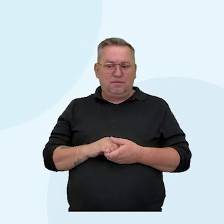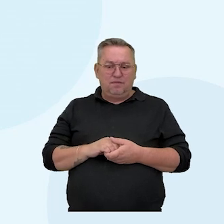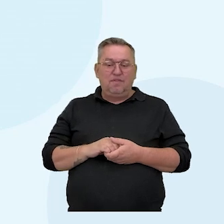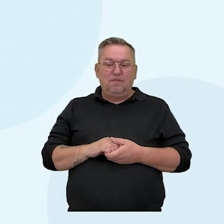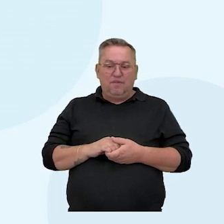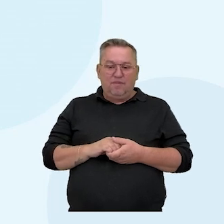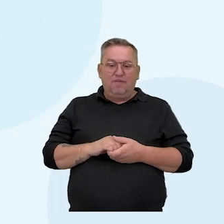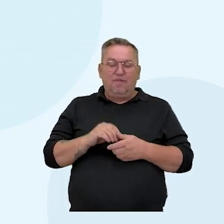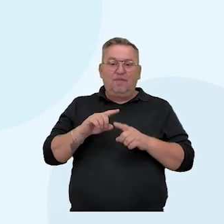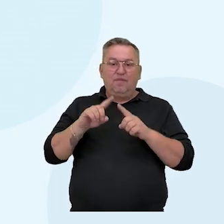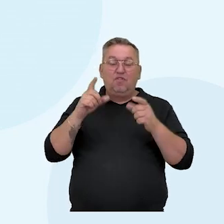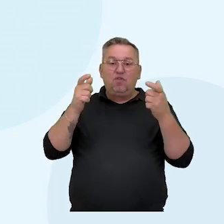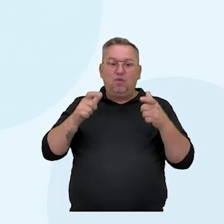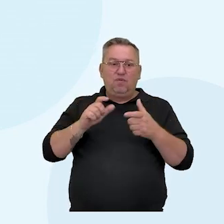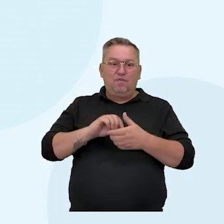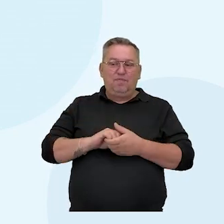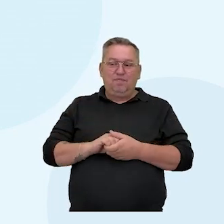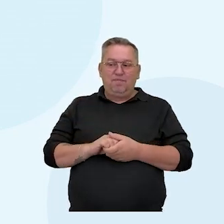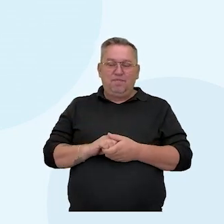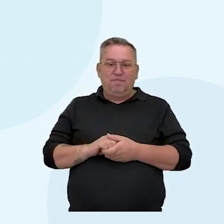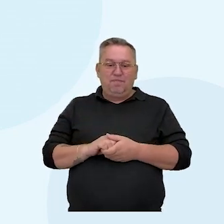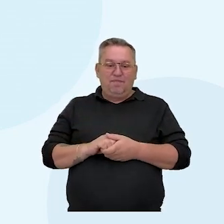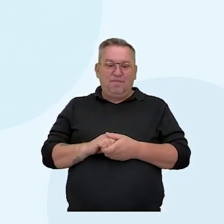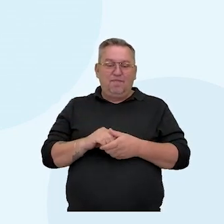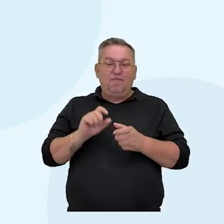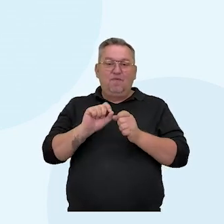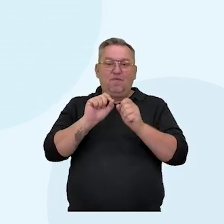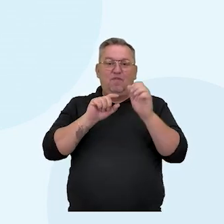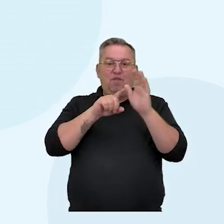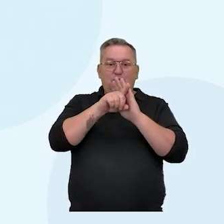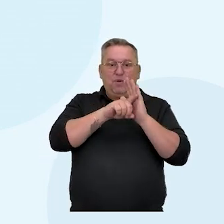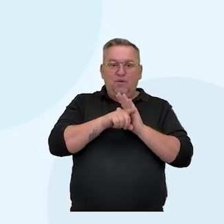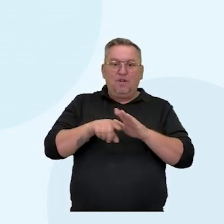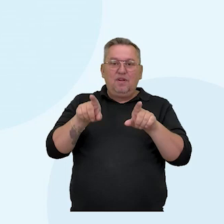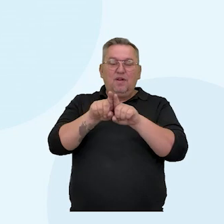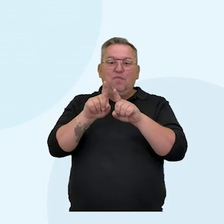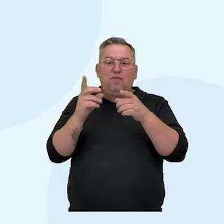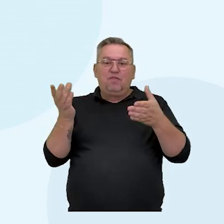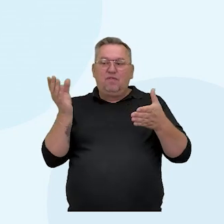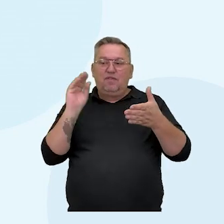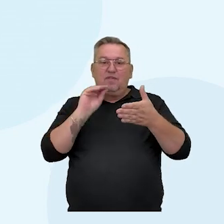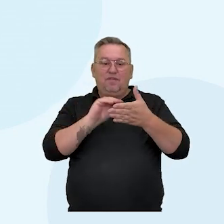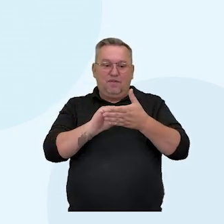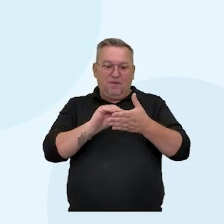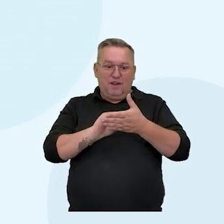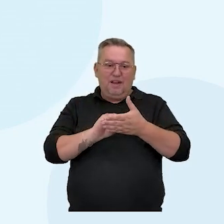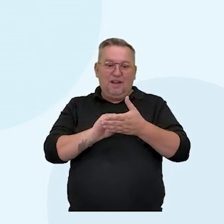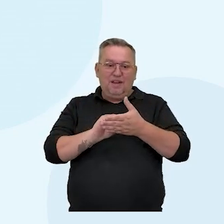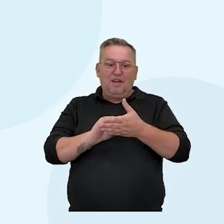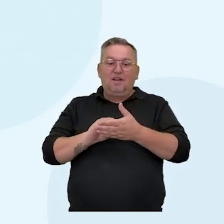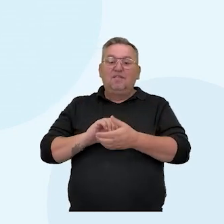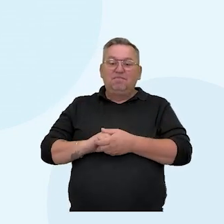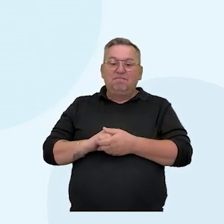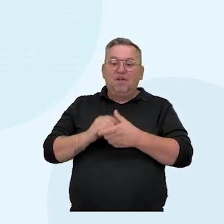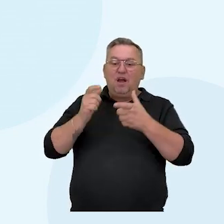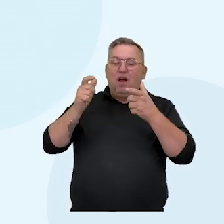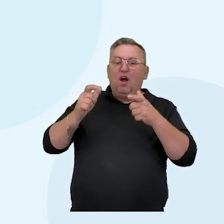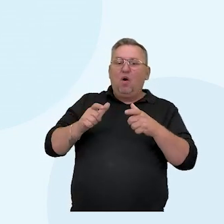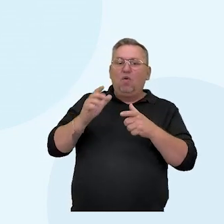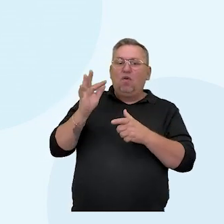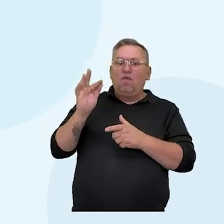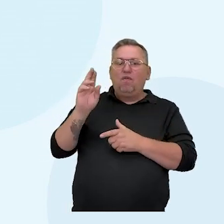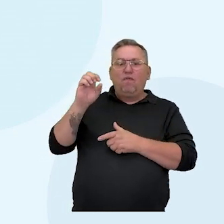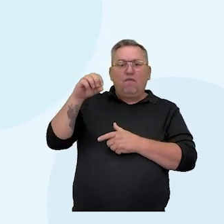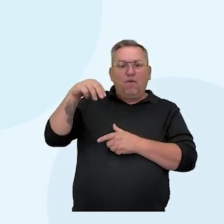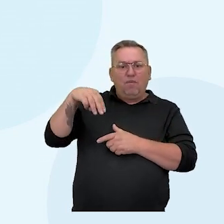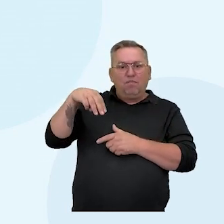Isso indica procedência. Então, quando a gente faz pergunta, então a gente vai colocar esse were na frente, né? De onde eram, né? Ao